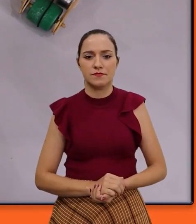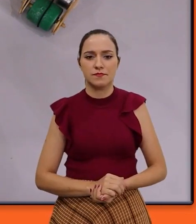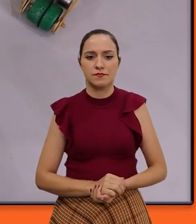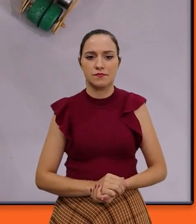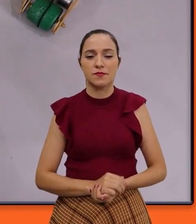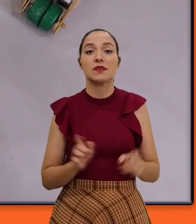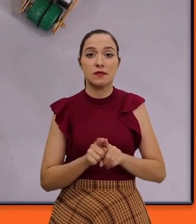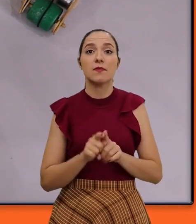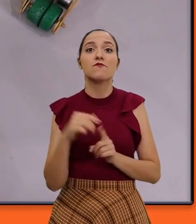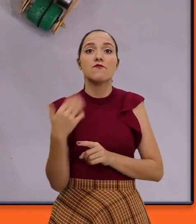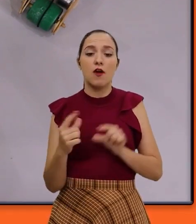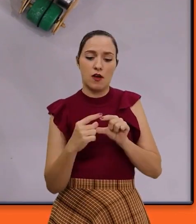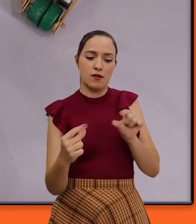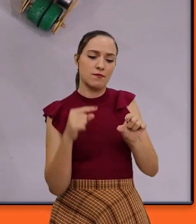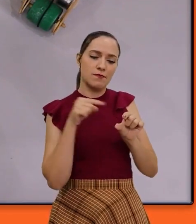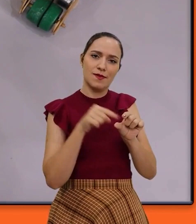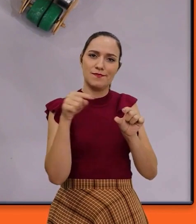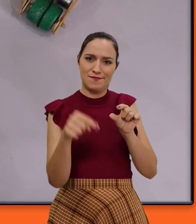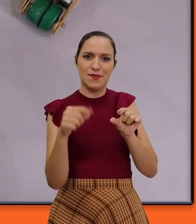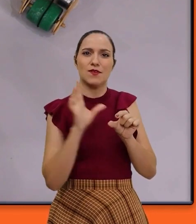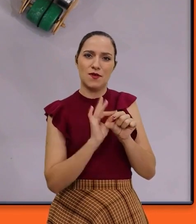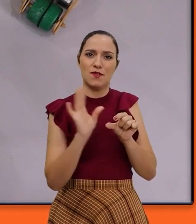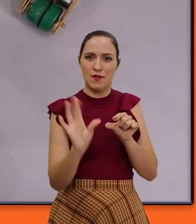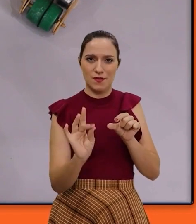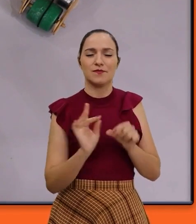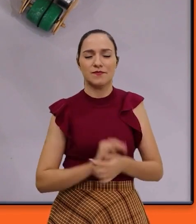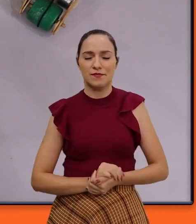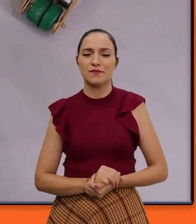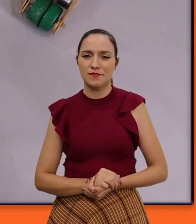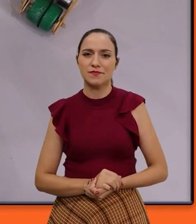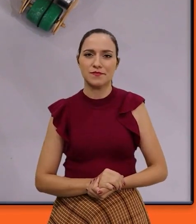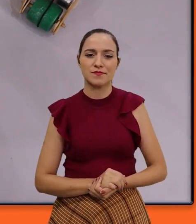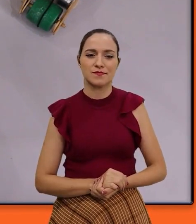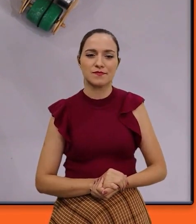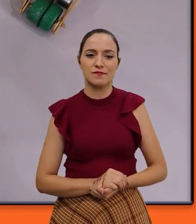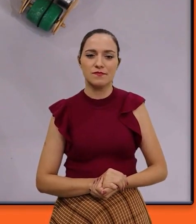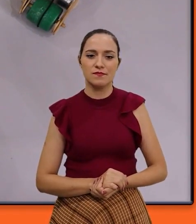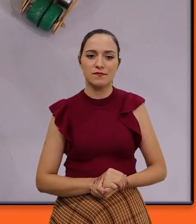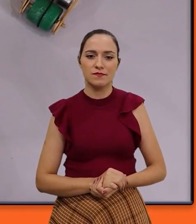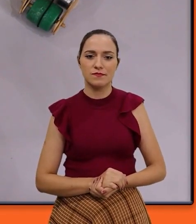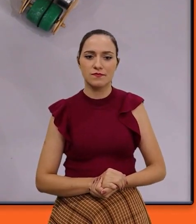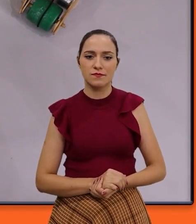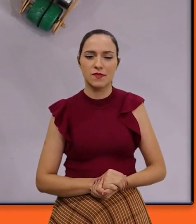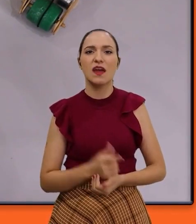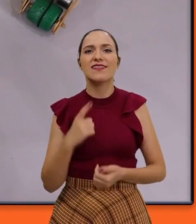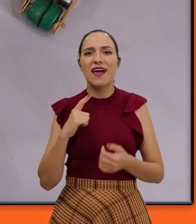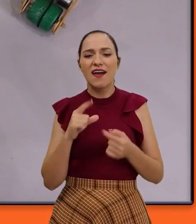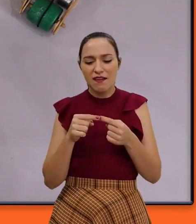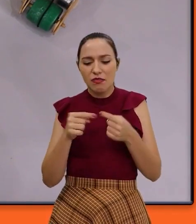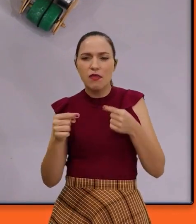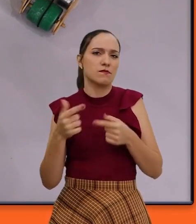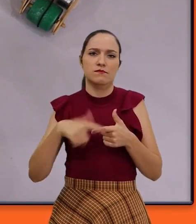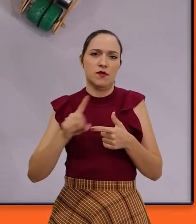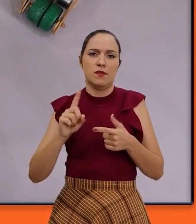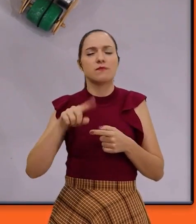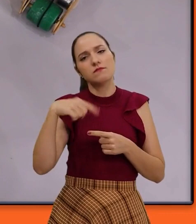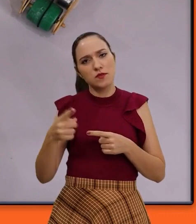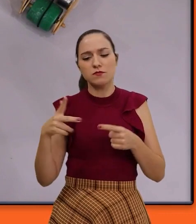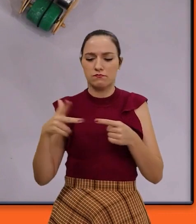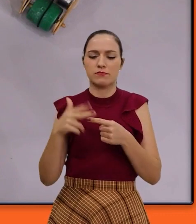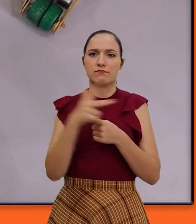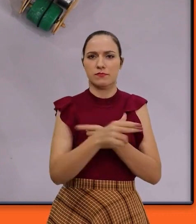aqui, um no eixo, no outro eixo. Sobrou um pedacinho do palito, mas nós vamos cortar logo